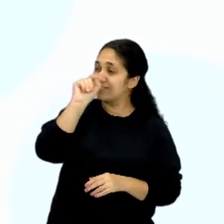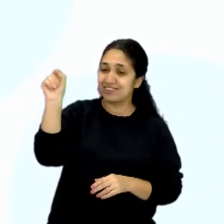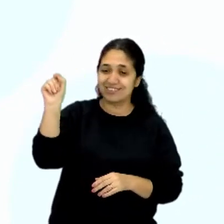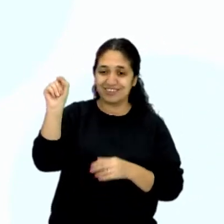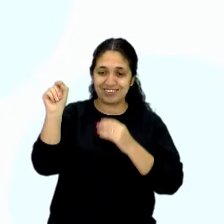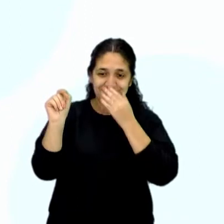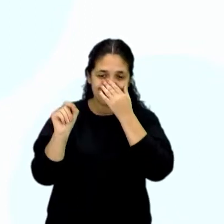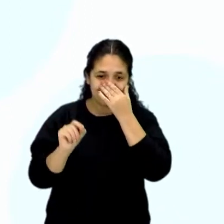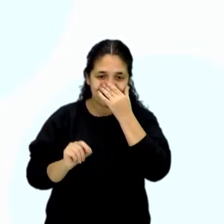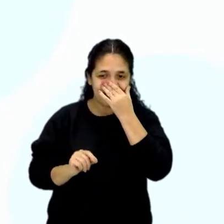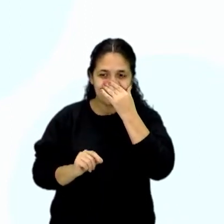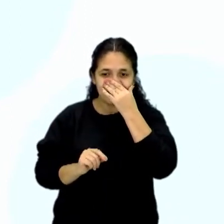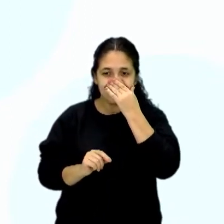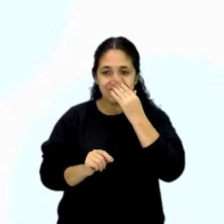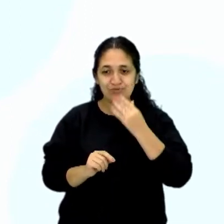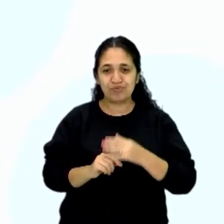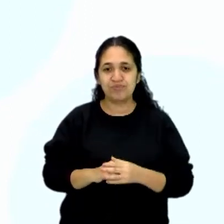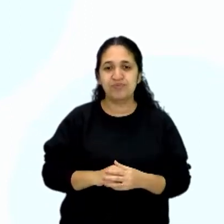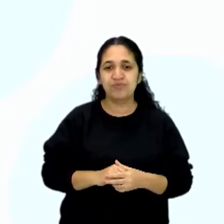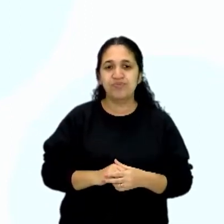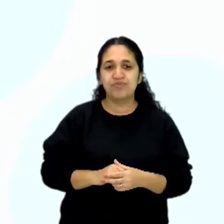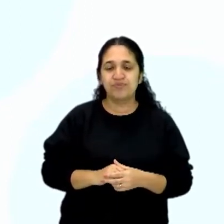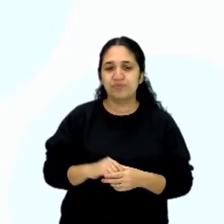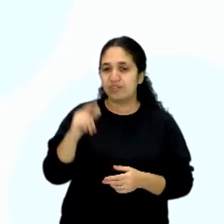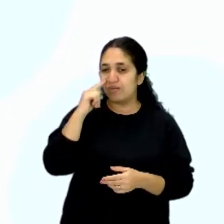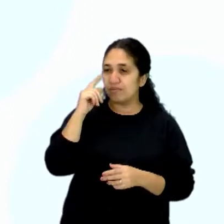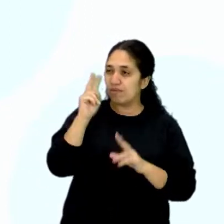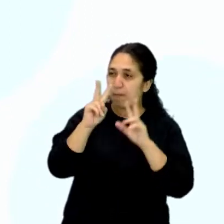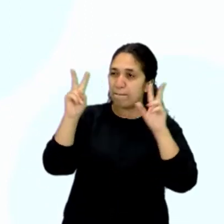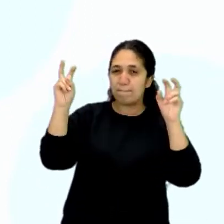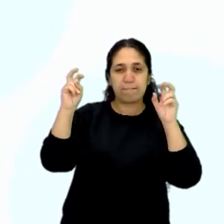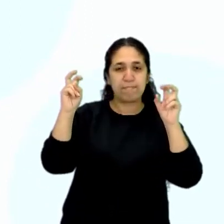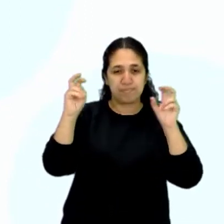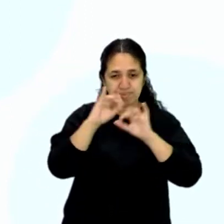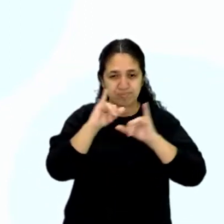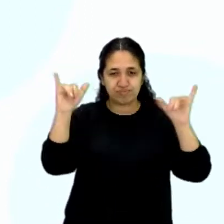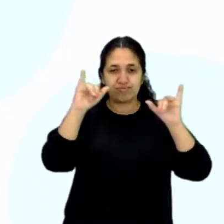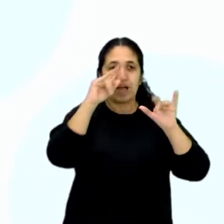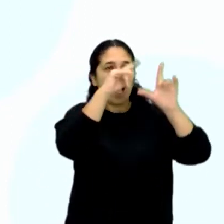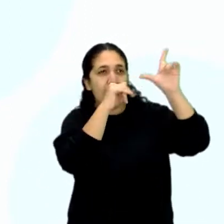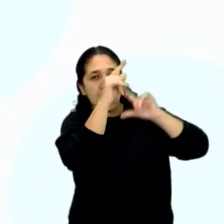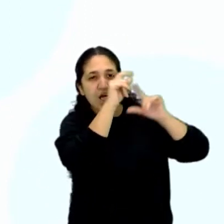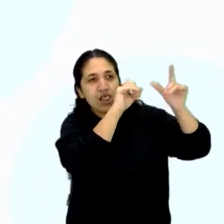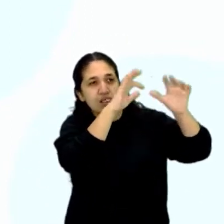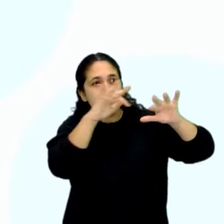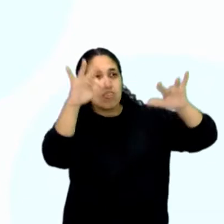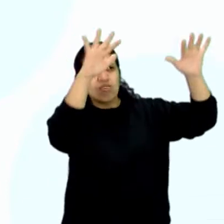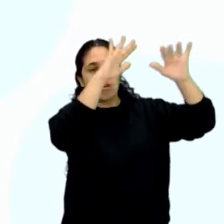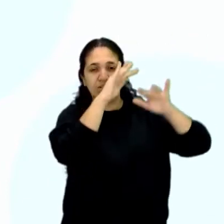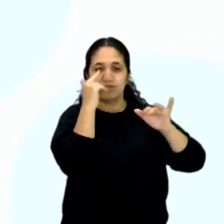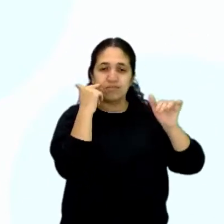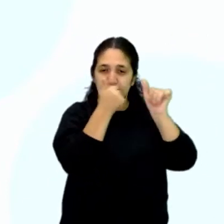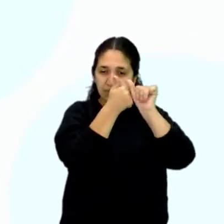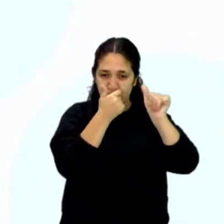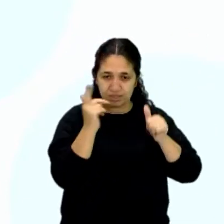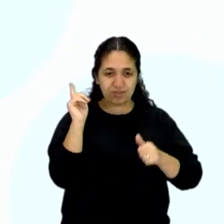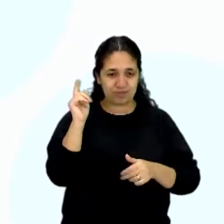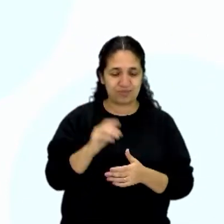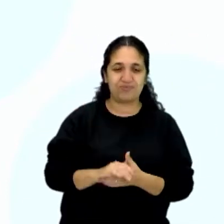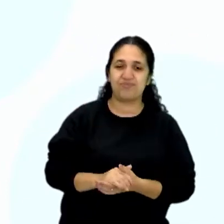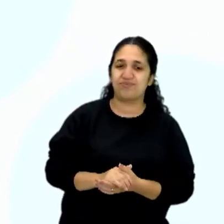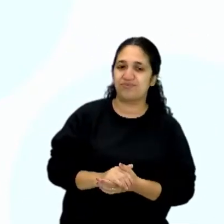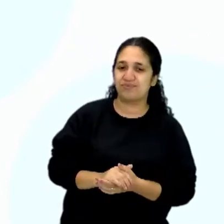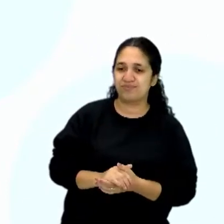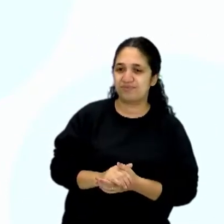Caneta. Então, temos a manchete, né? O universo fica logo ali. E